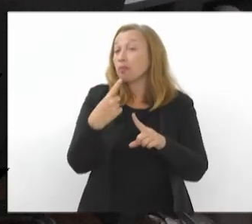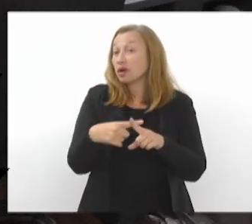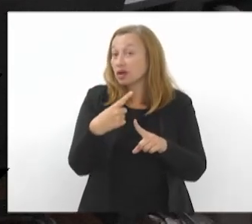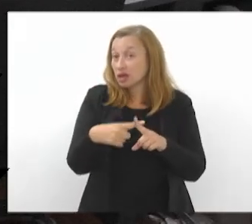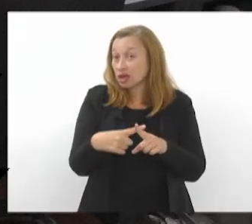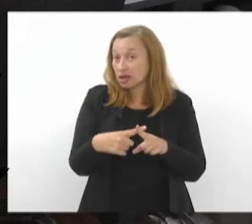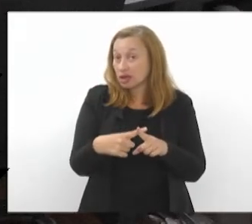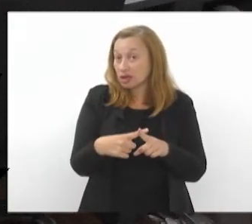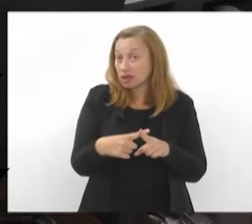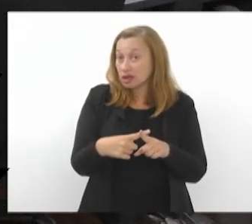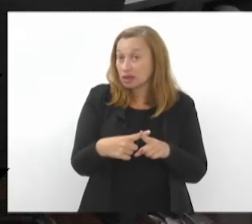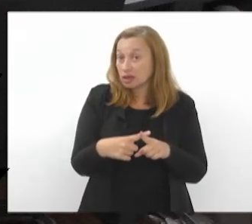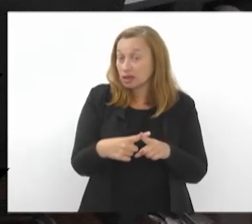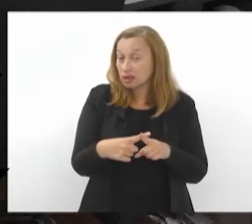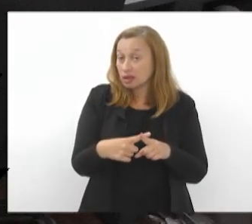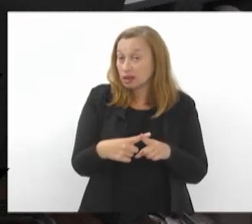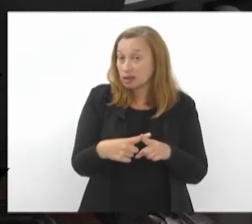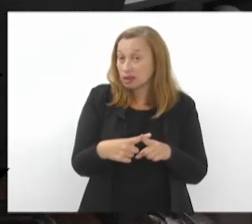porque